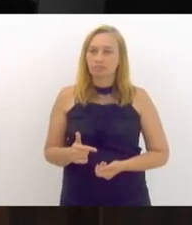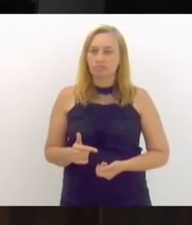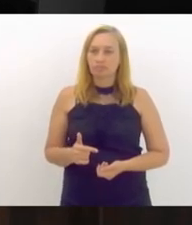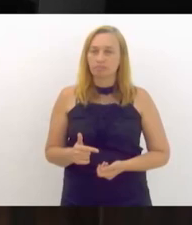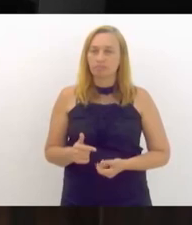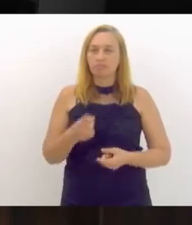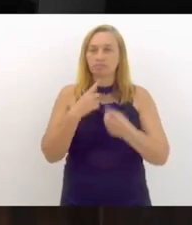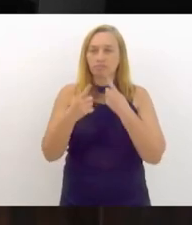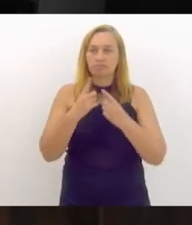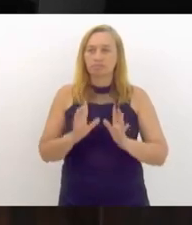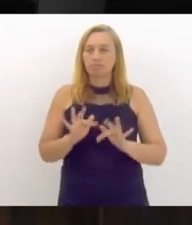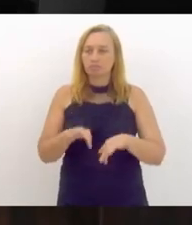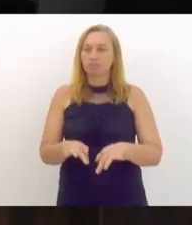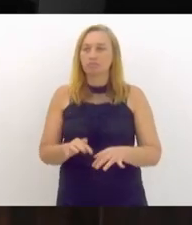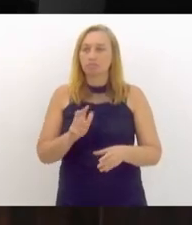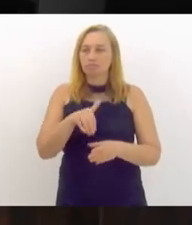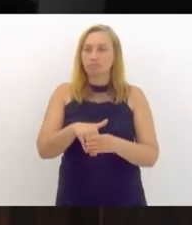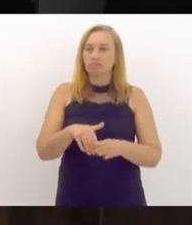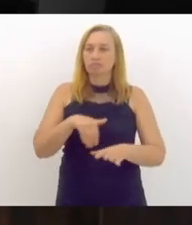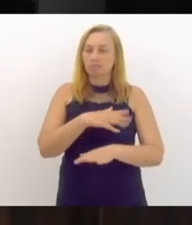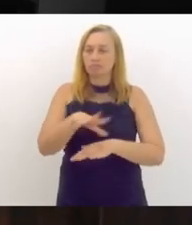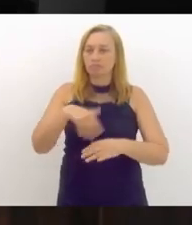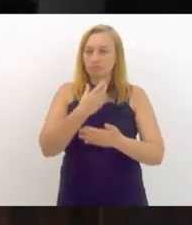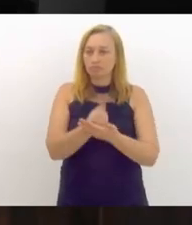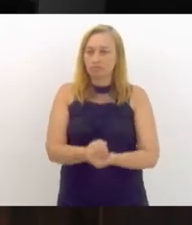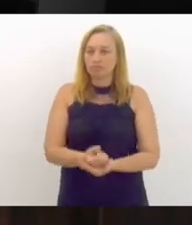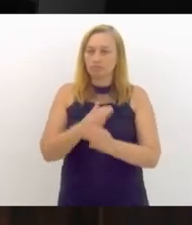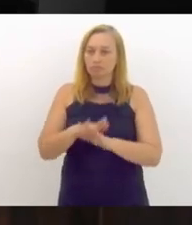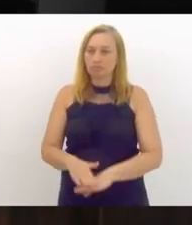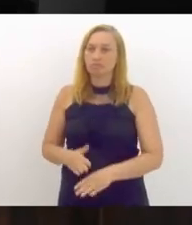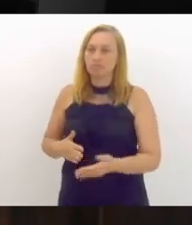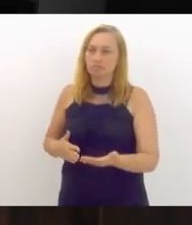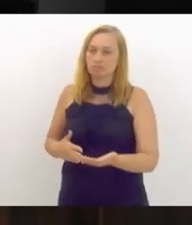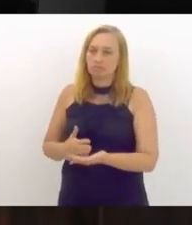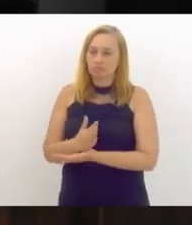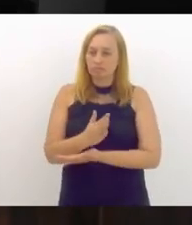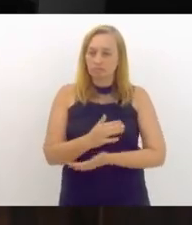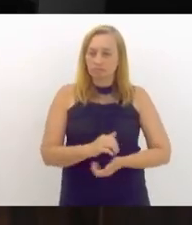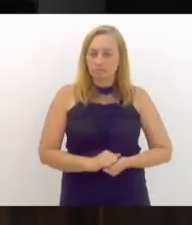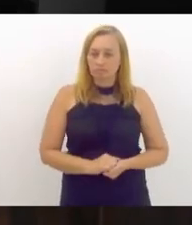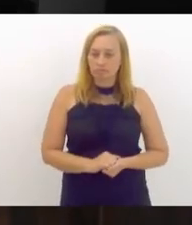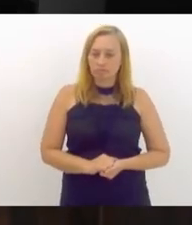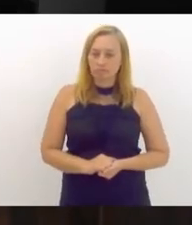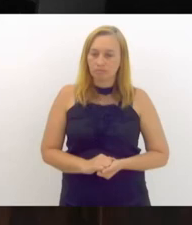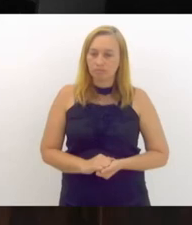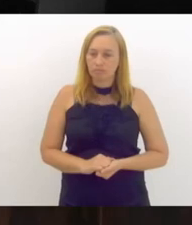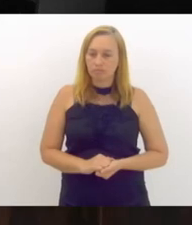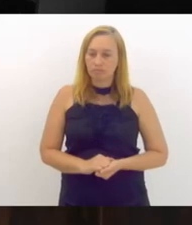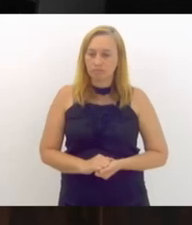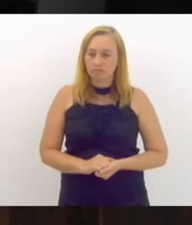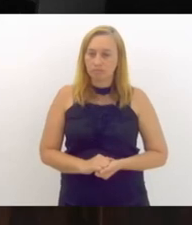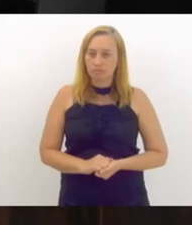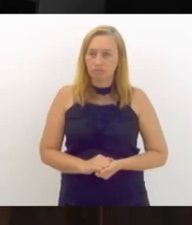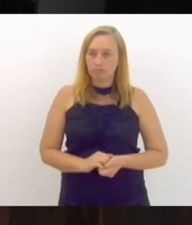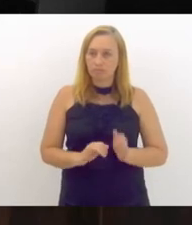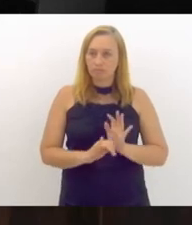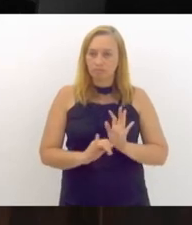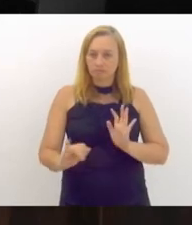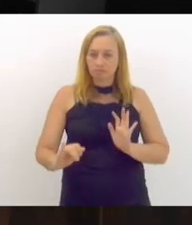quem queira discutir, encerra a discussão. Em votação, se eles que aprovam, permaneçam como estão. Aprovado, vai